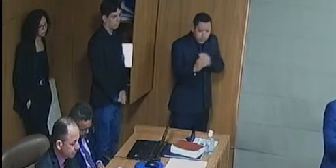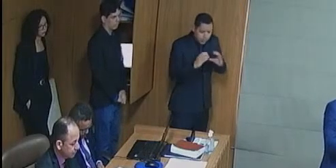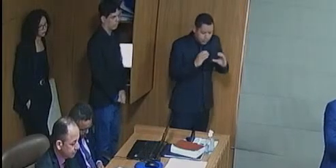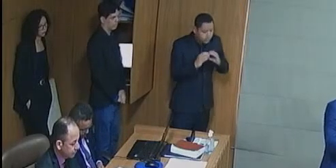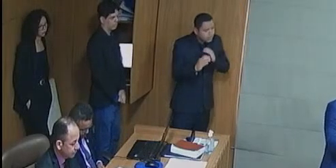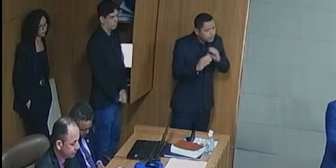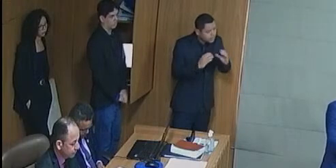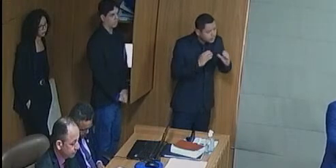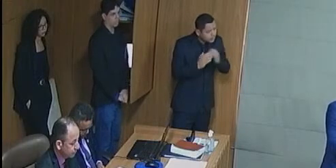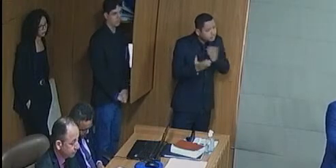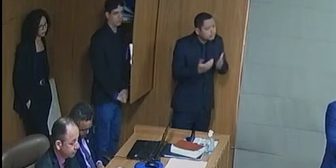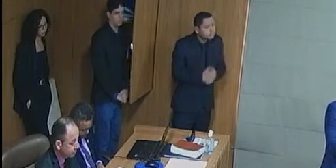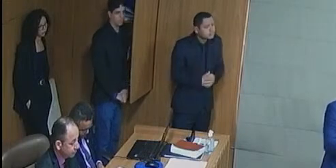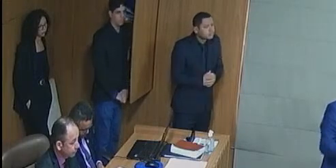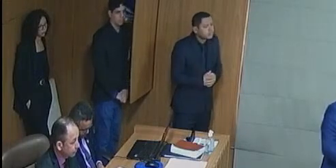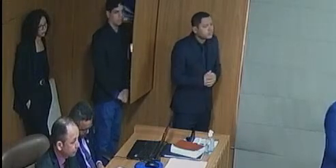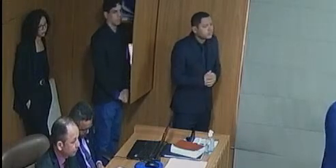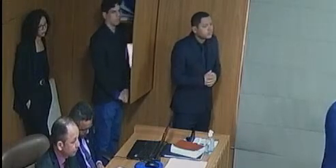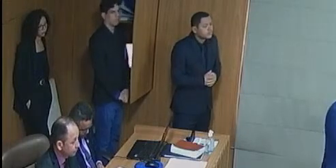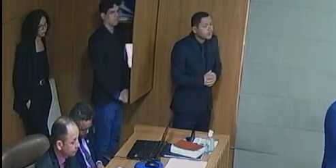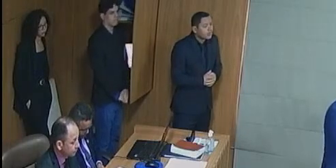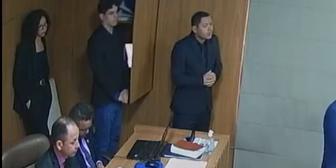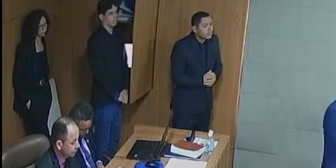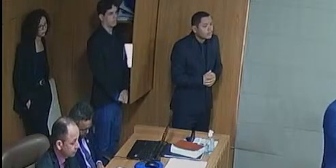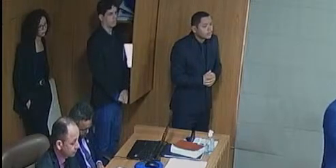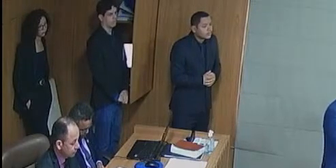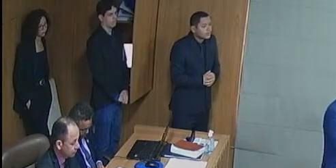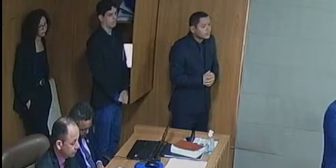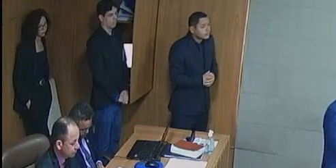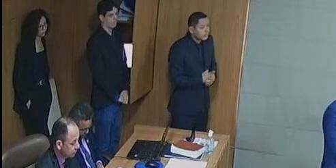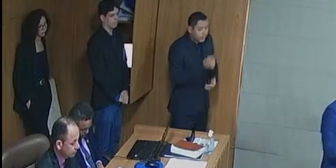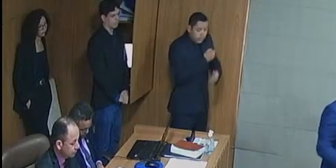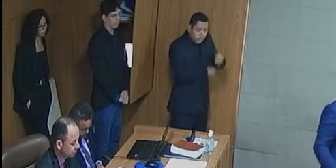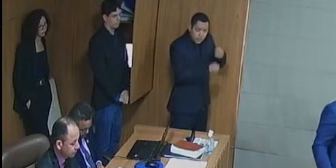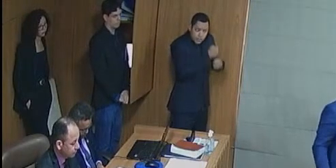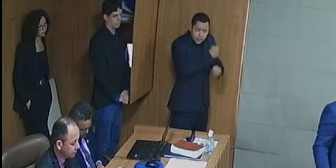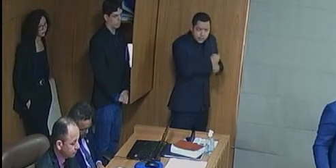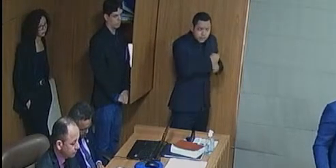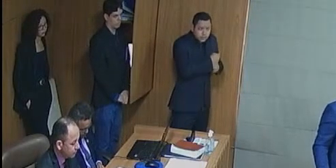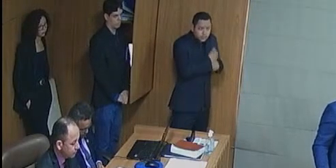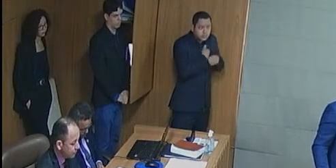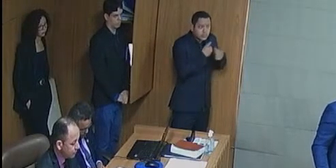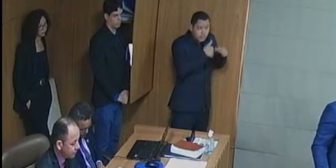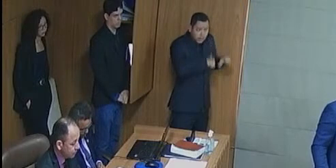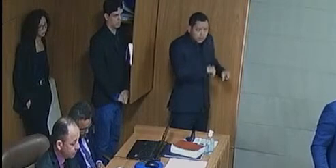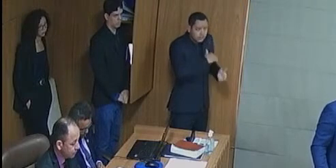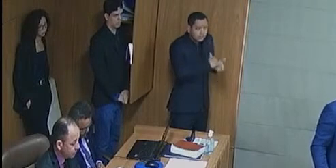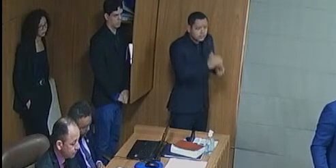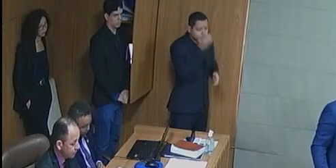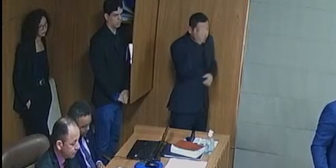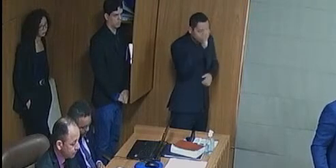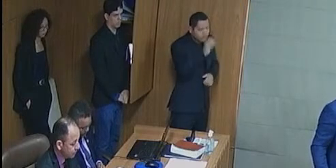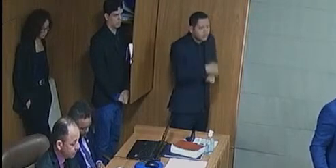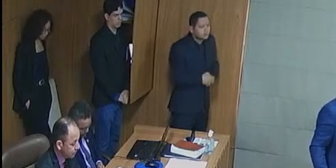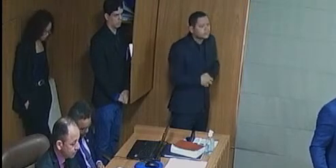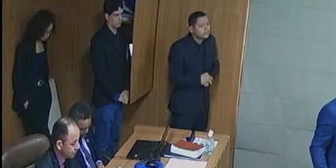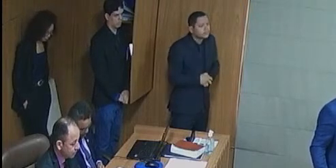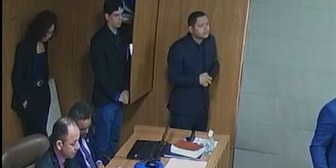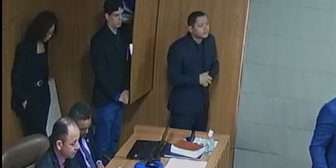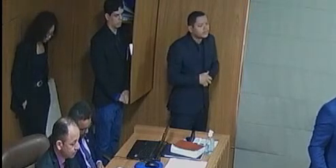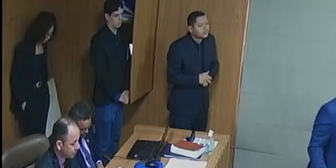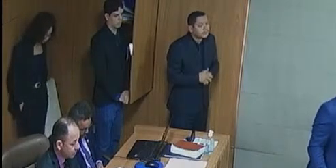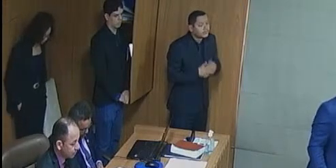diálogo começo do ano passado enquanto estava como secretário diante